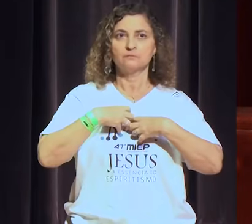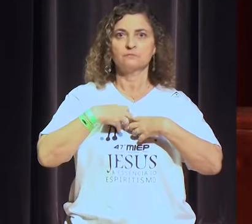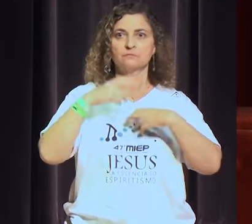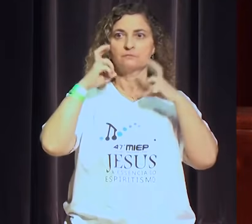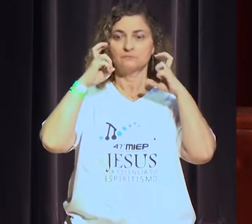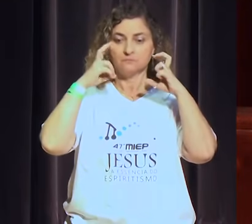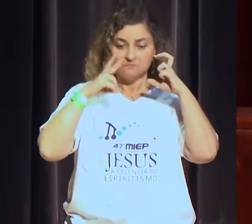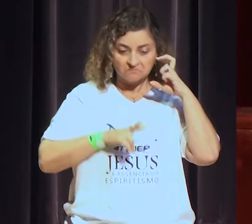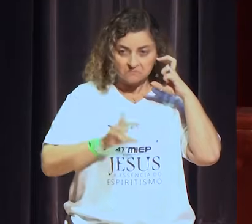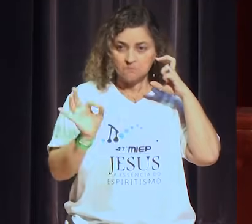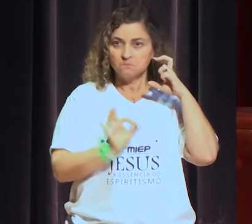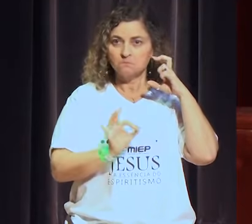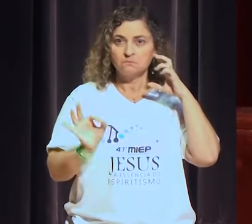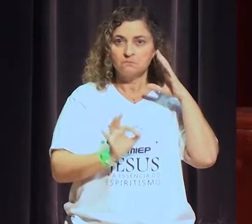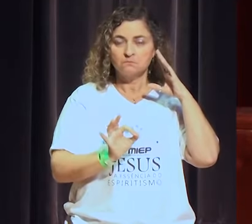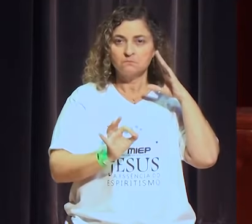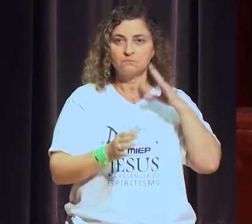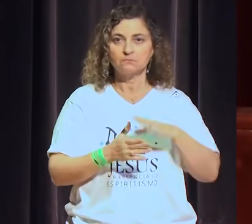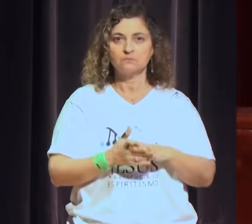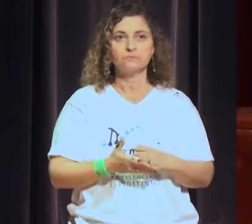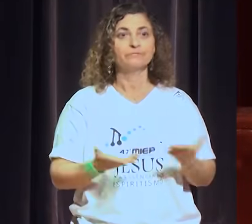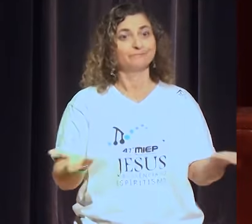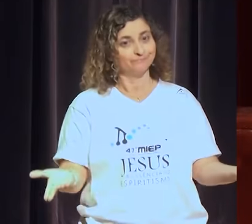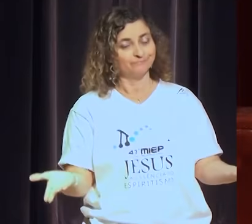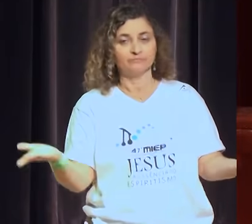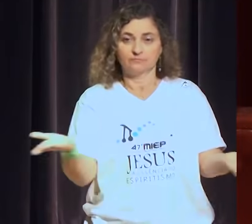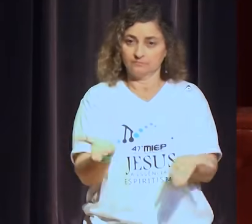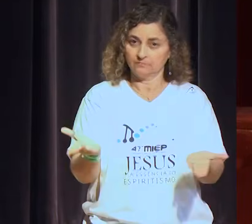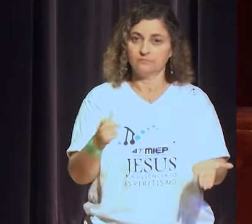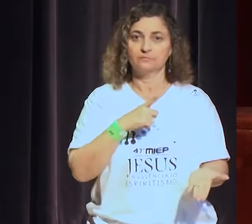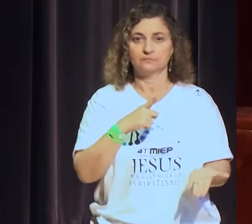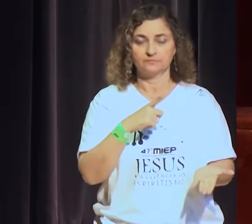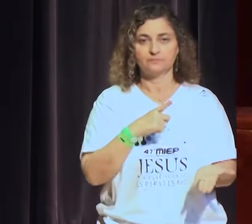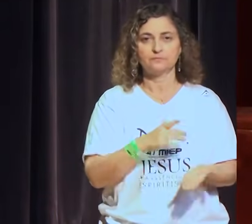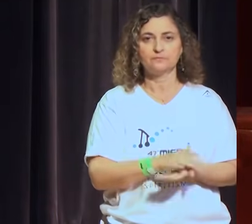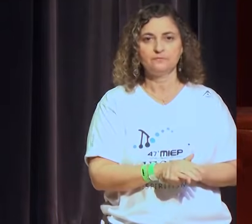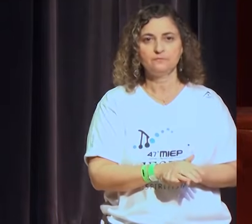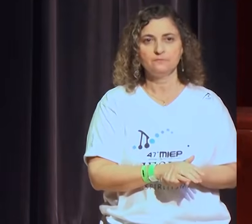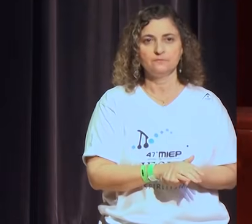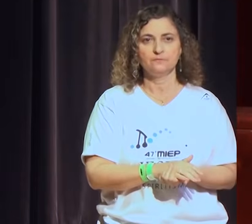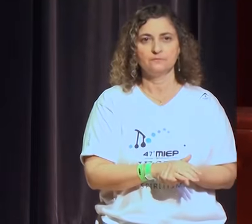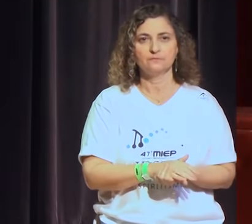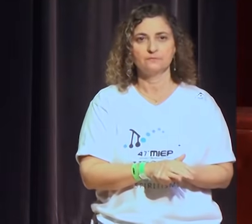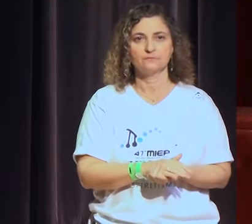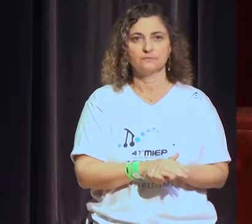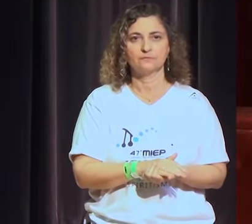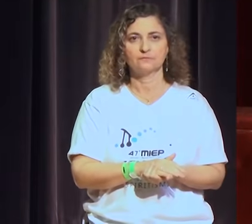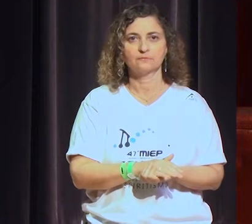Por isso que agora você tem. Você tem agora. É. Nutrição